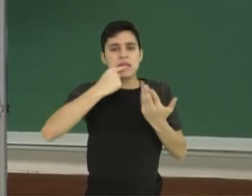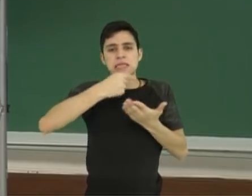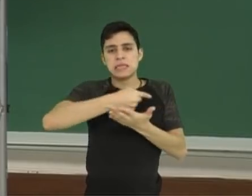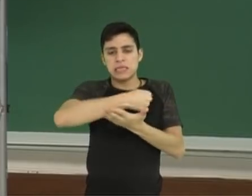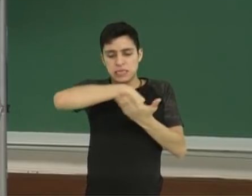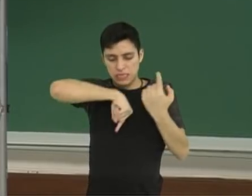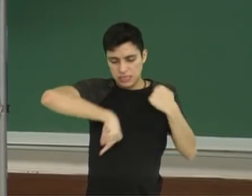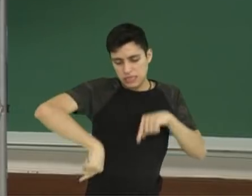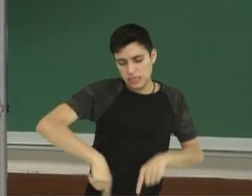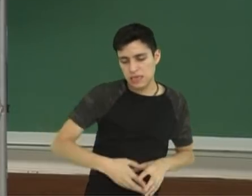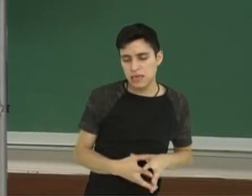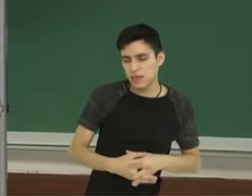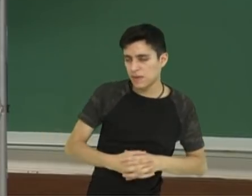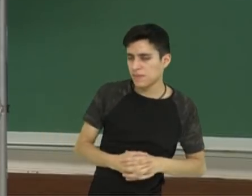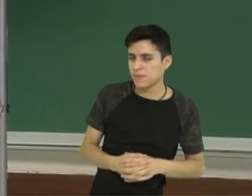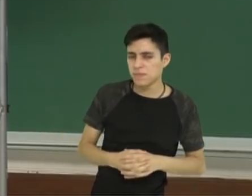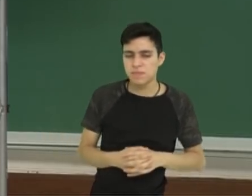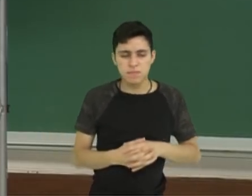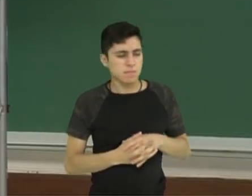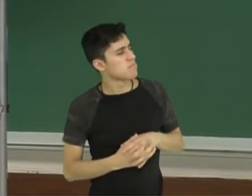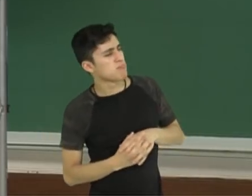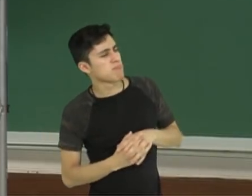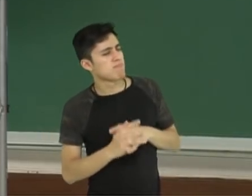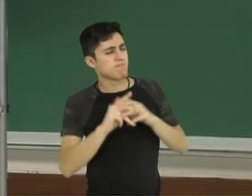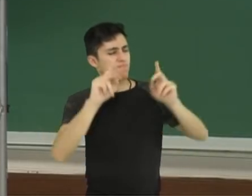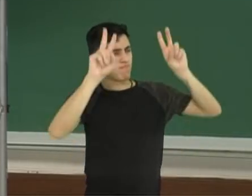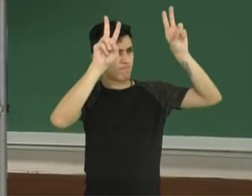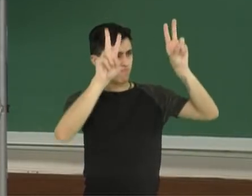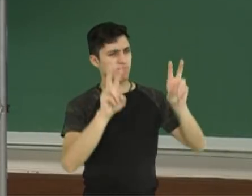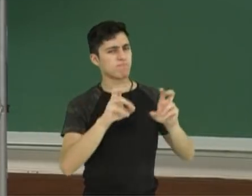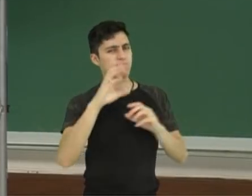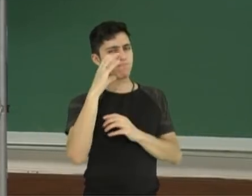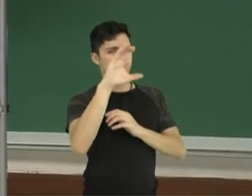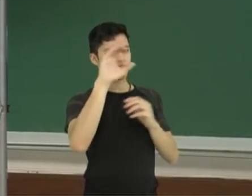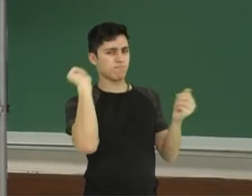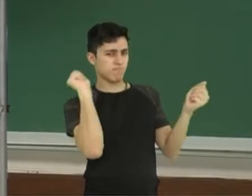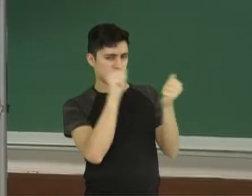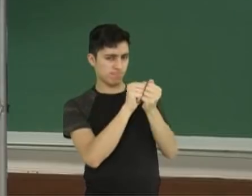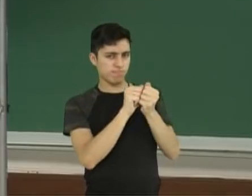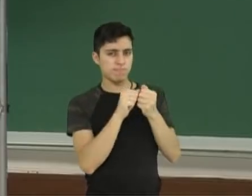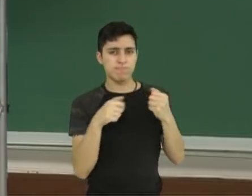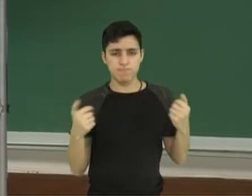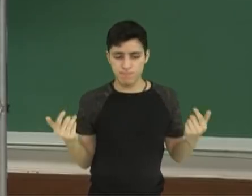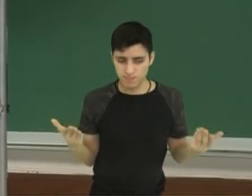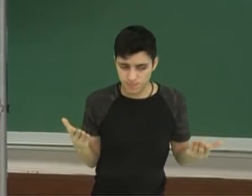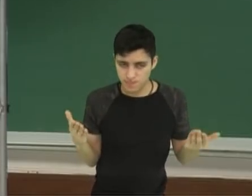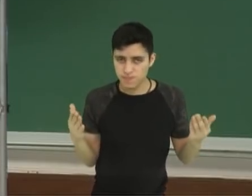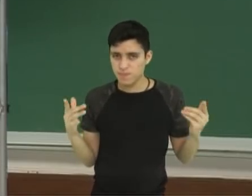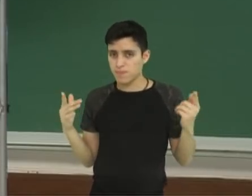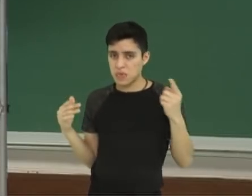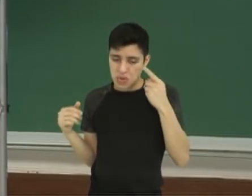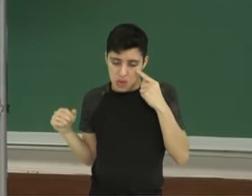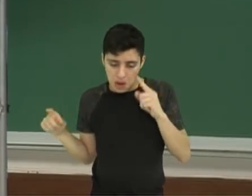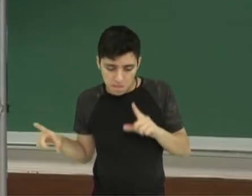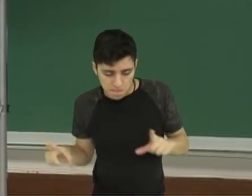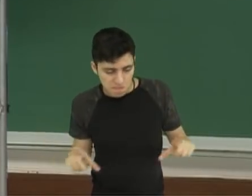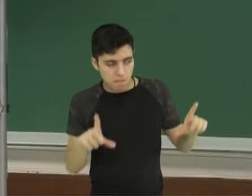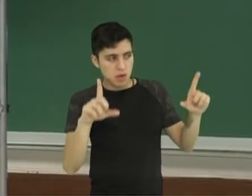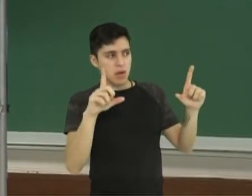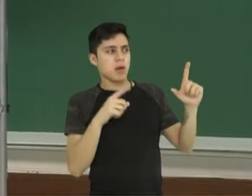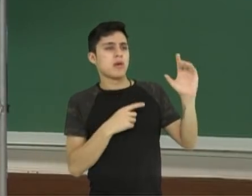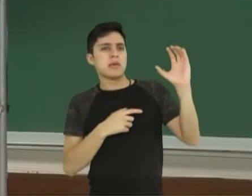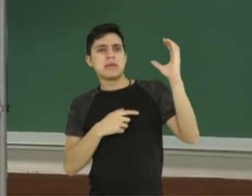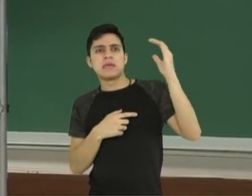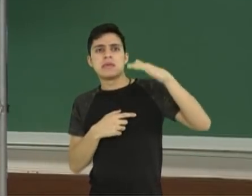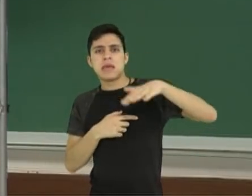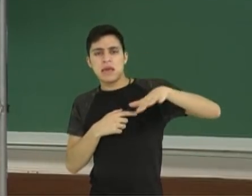está falando de um assunto de ciências, sistema respiratório. E a gente traz uma notícia, a gente traz uma situação